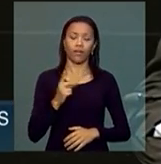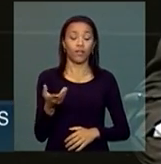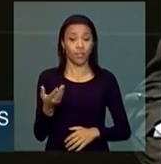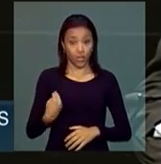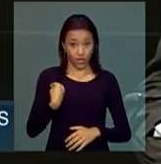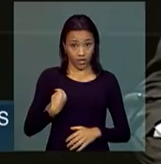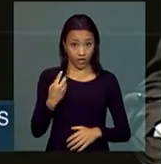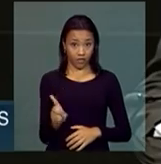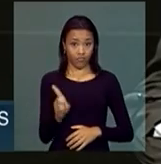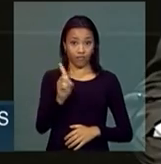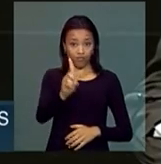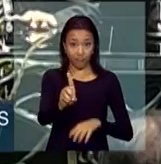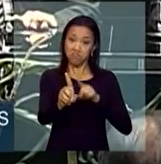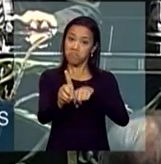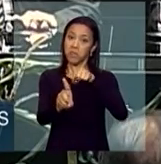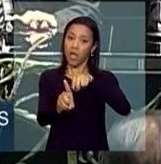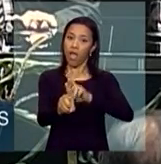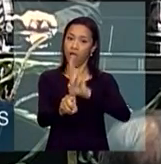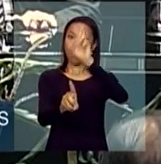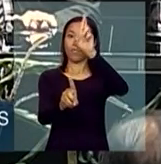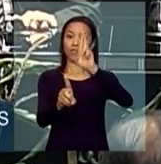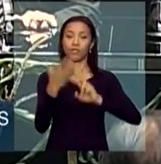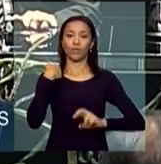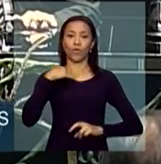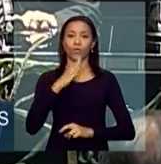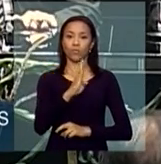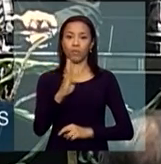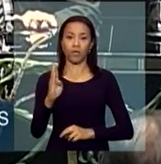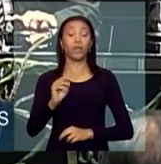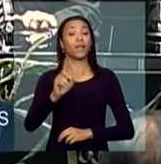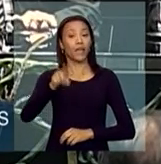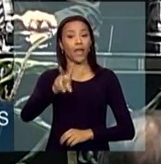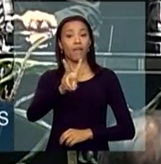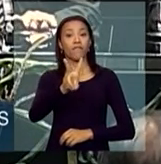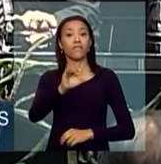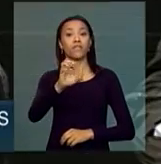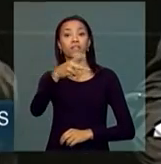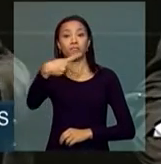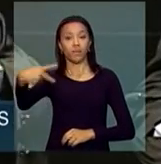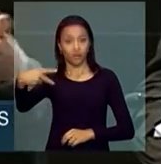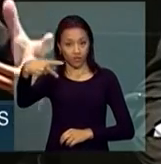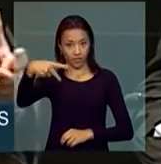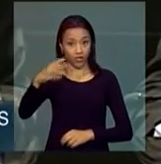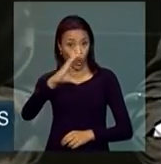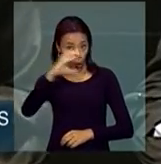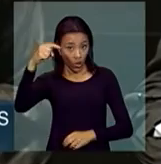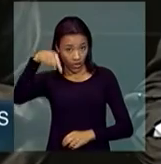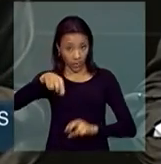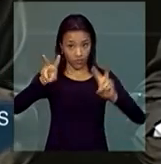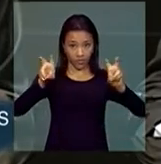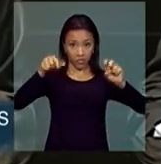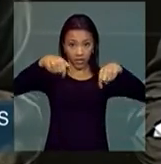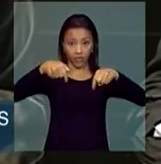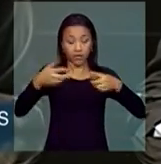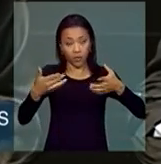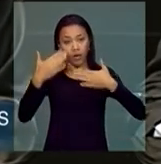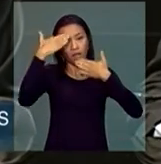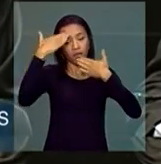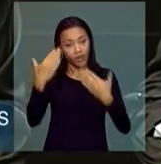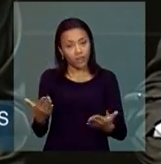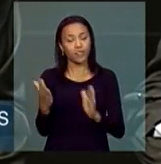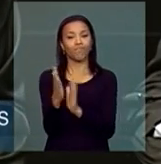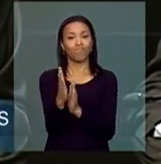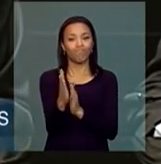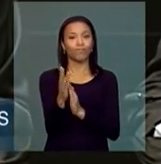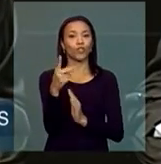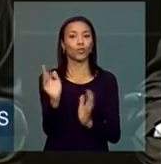aqui, como o senhor que representa aqui o nosso banco, que é o vice-presidente que coordena esse tema. Então, muito queria parabenizar e agradecer aqui a